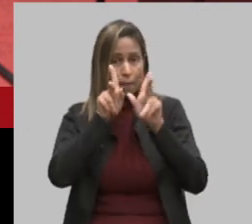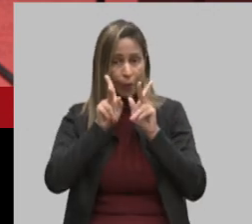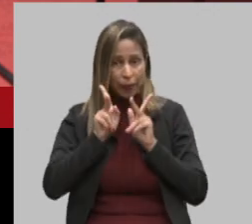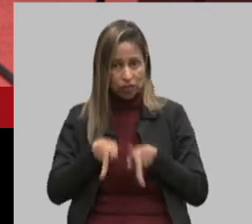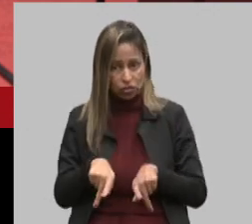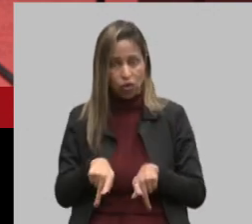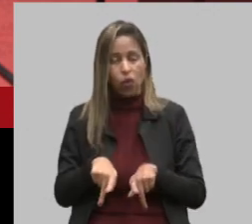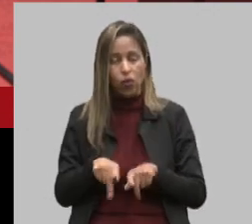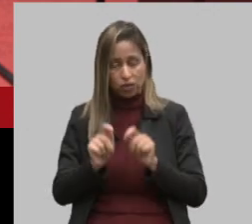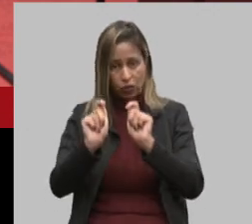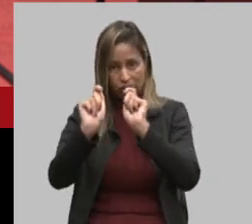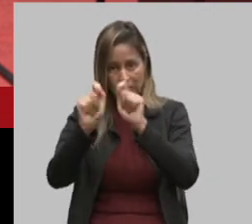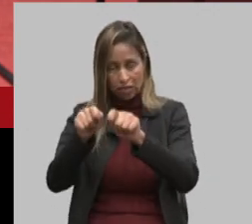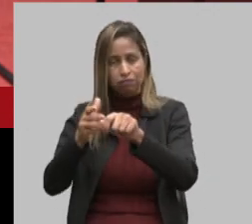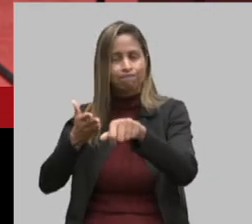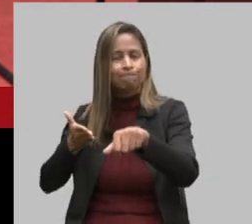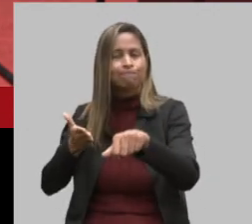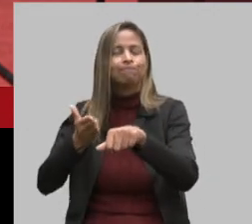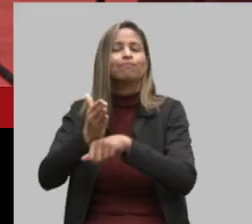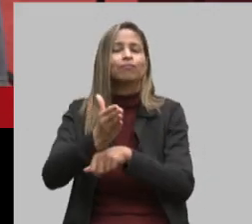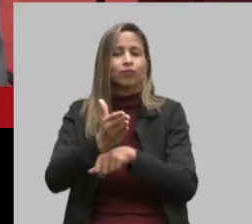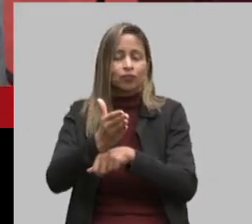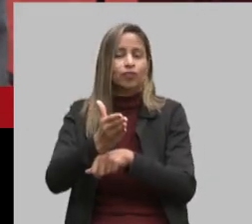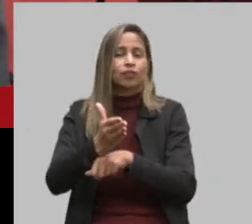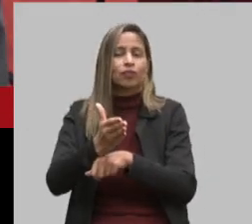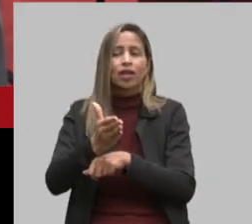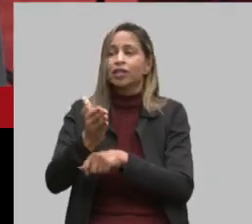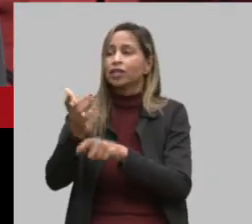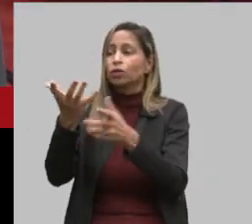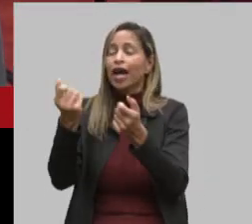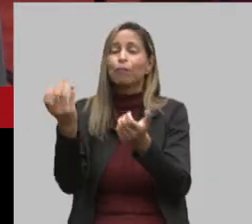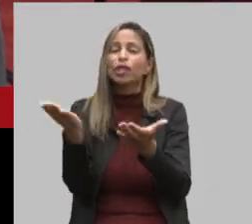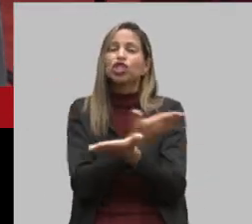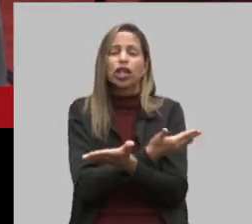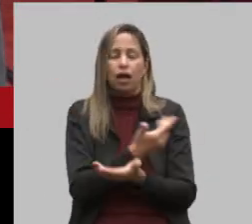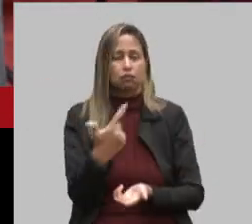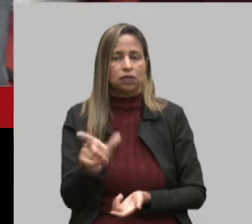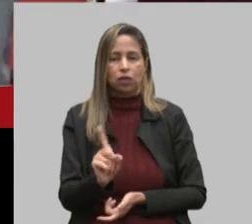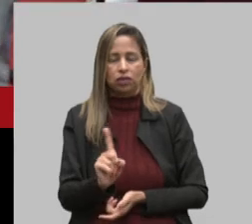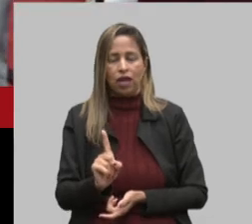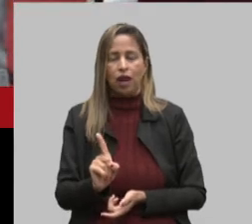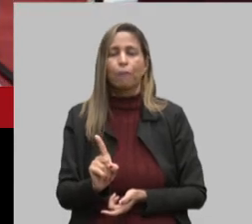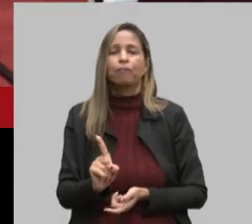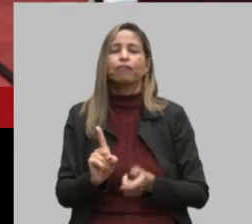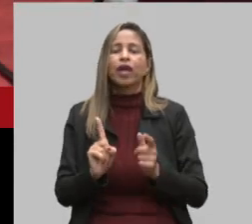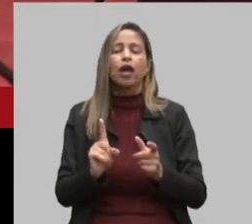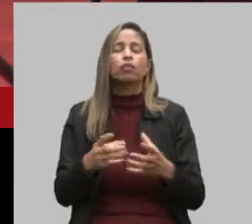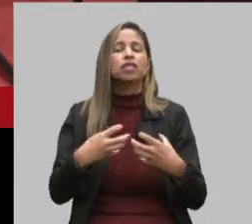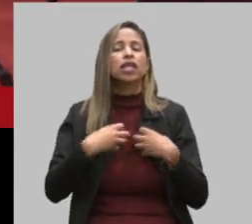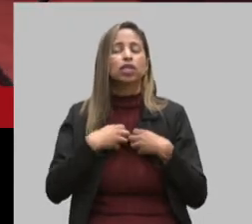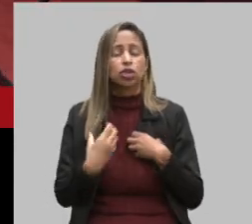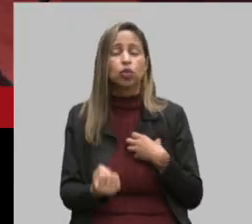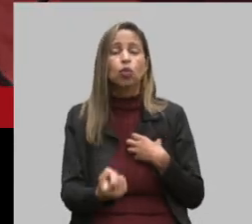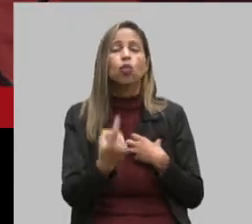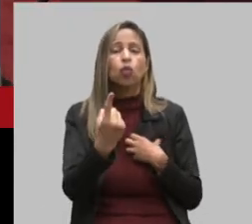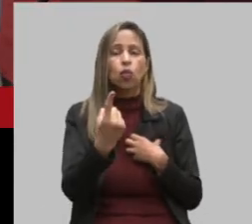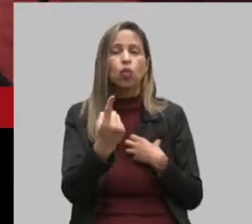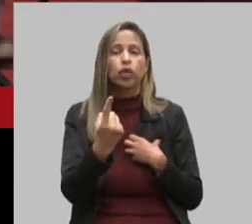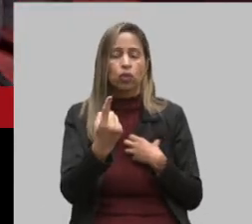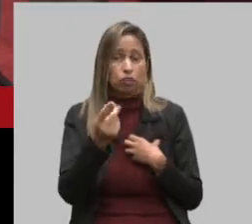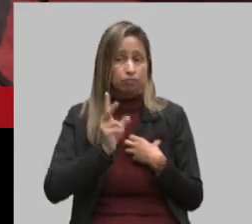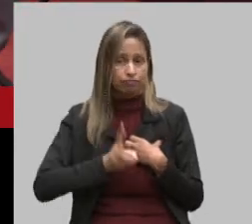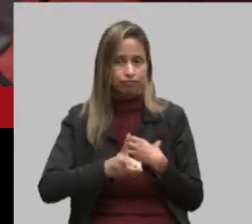atingimos e alcançamos sendo algo que ninguém pode tirar da gente é uma um sentido único e Vital